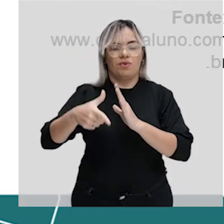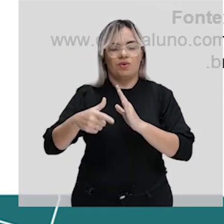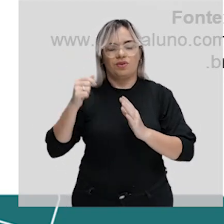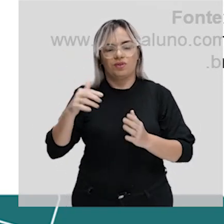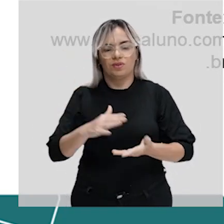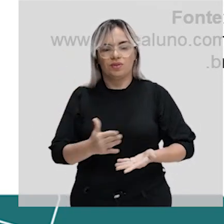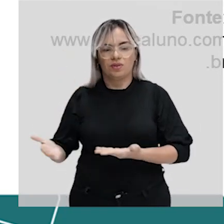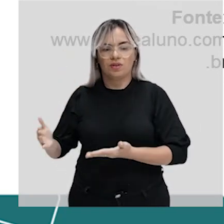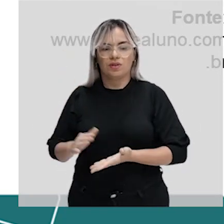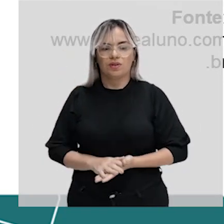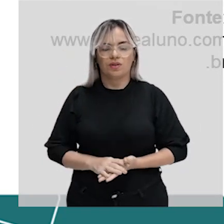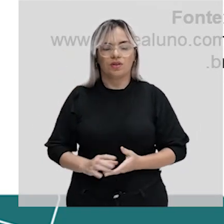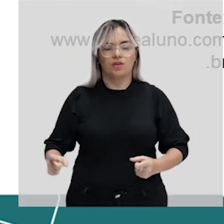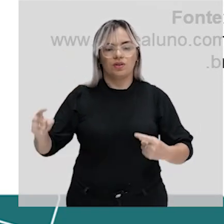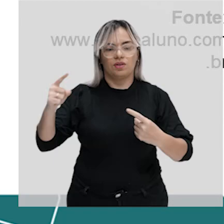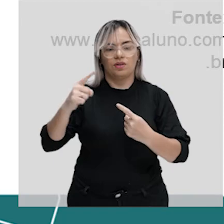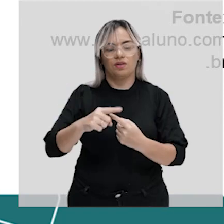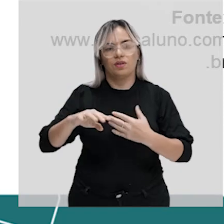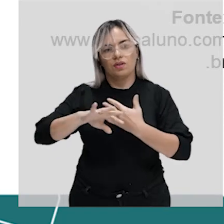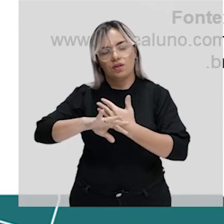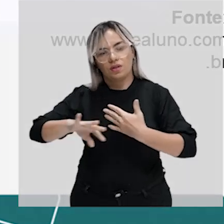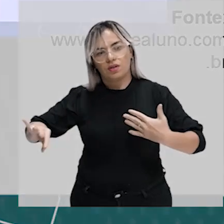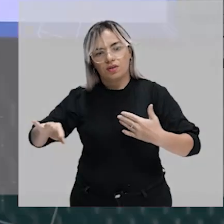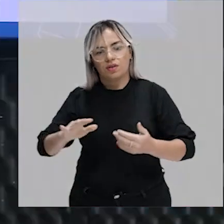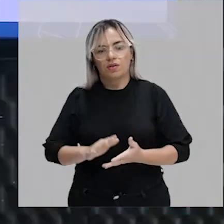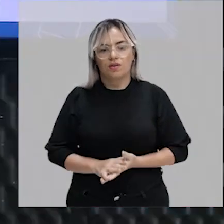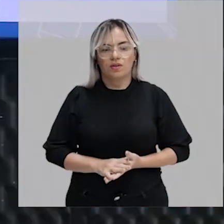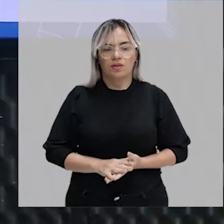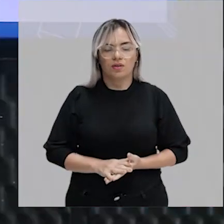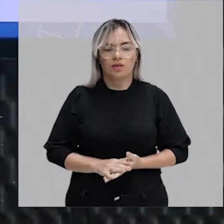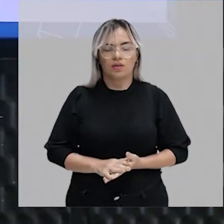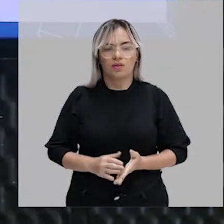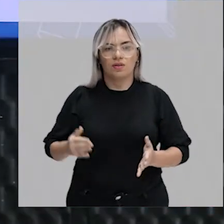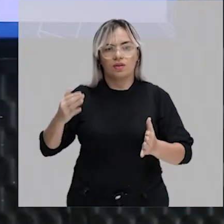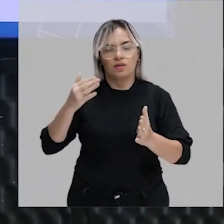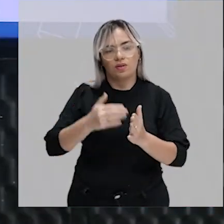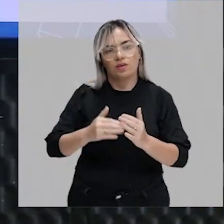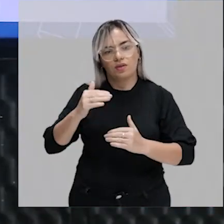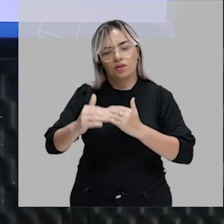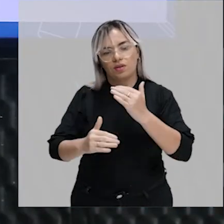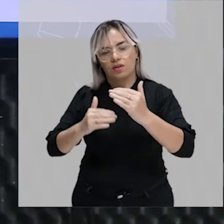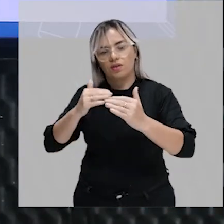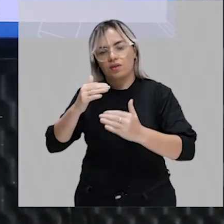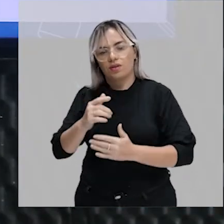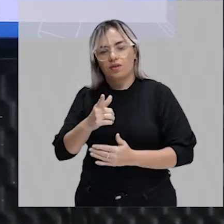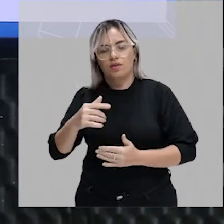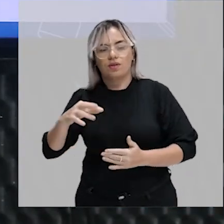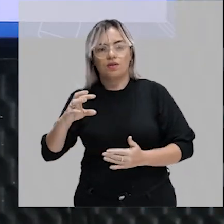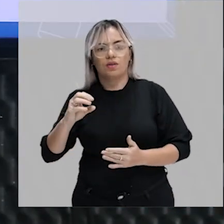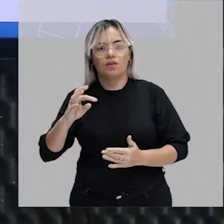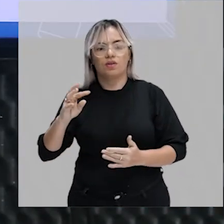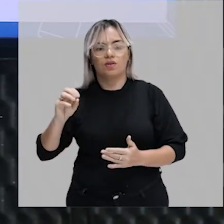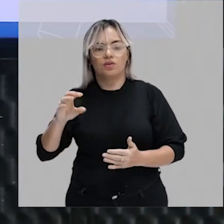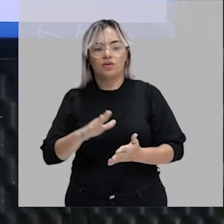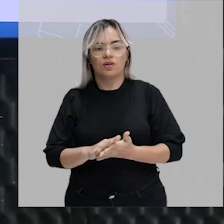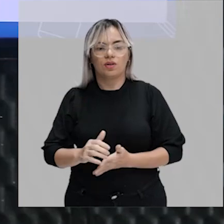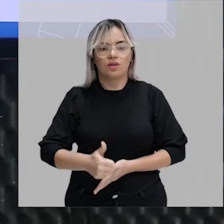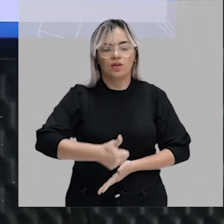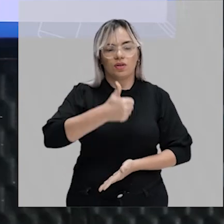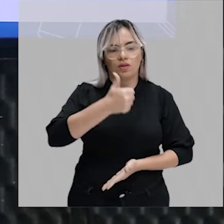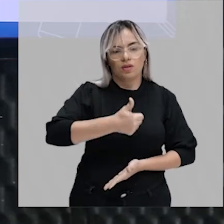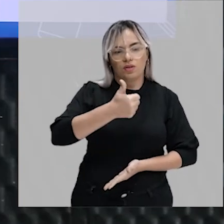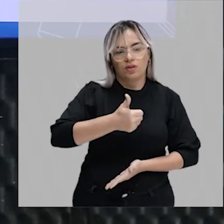ver mecanismos que impedem o desenvolvimento desse zigoto. Então, mecanismo pós-zigótico. Primeiro mecanismo é